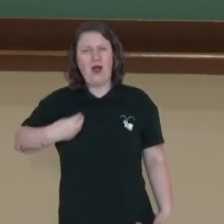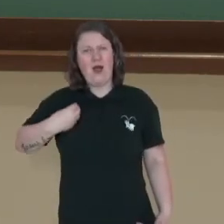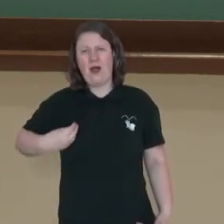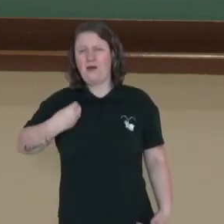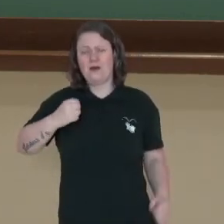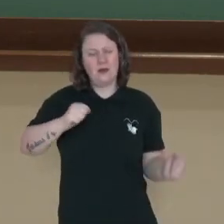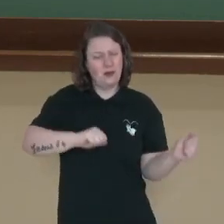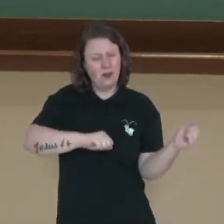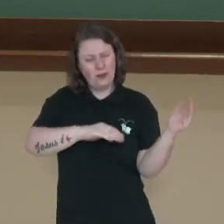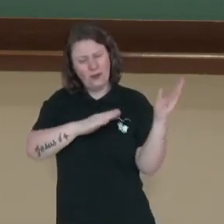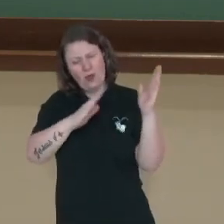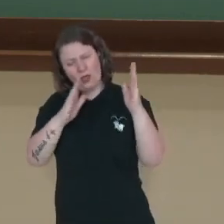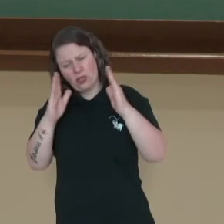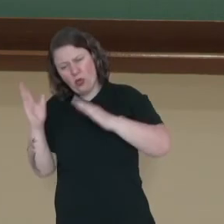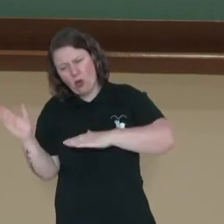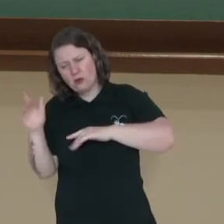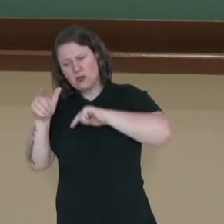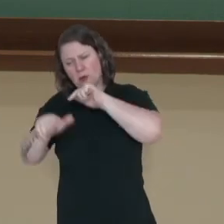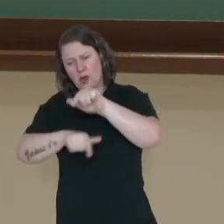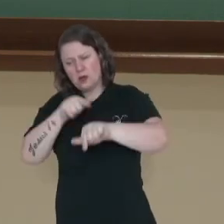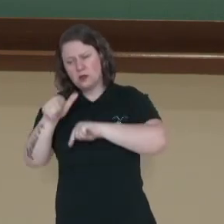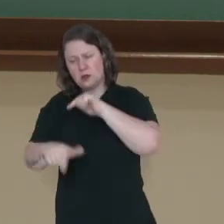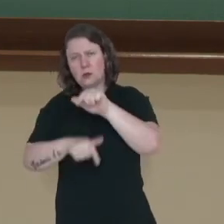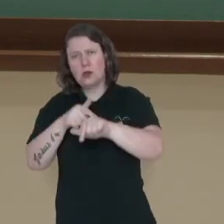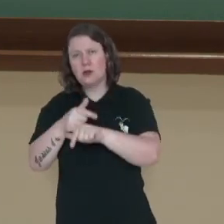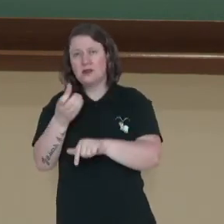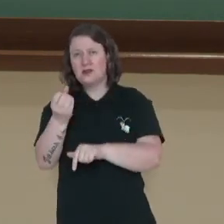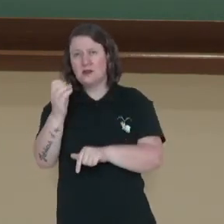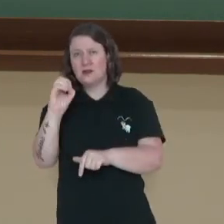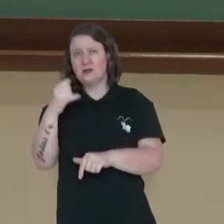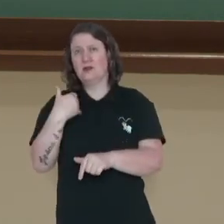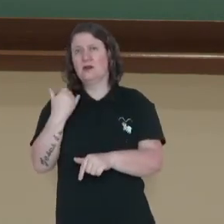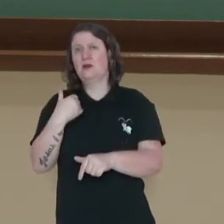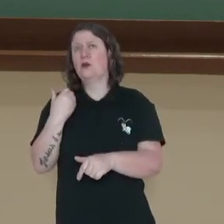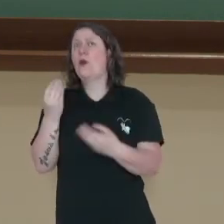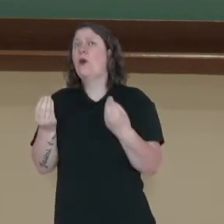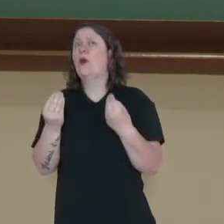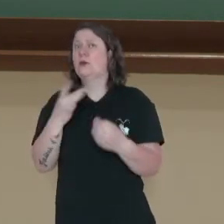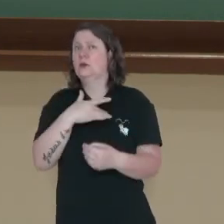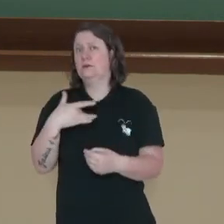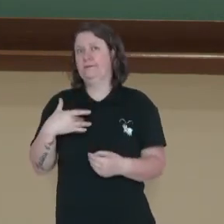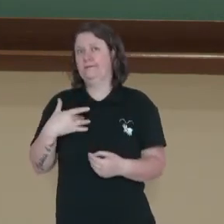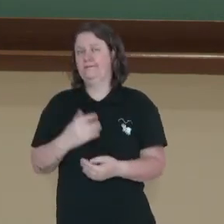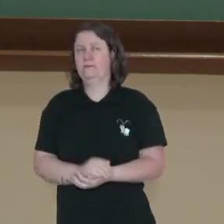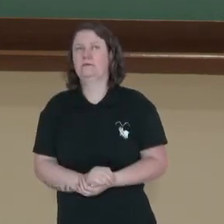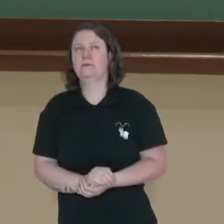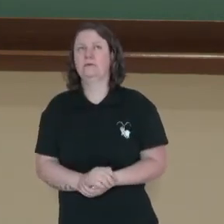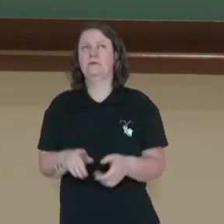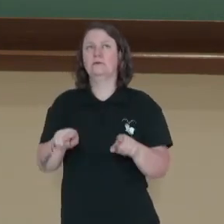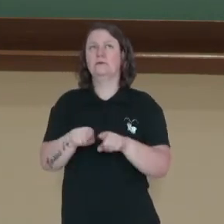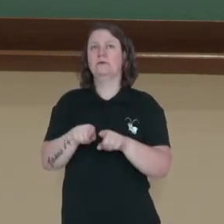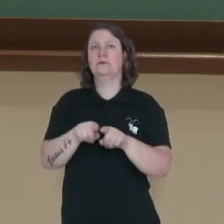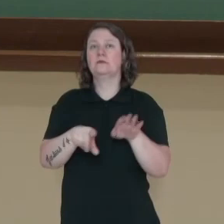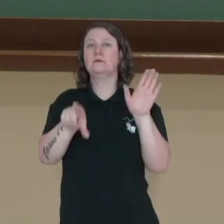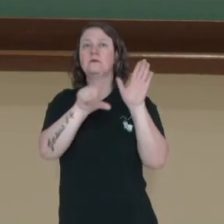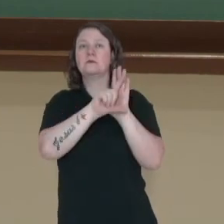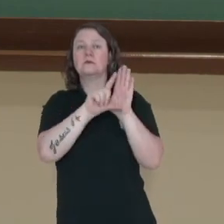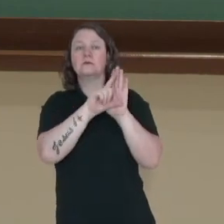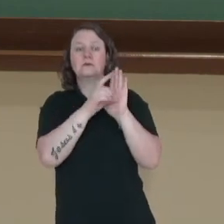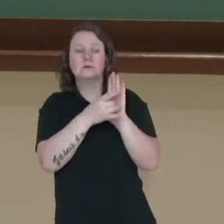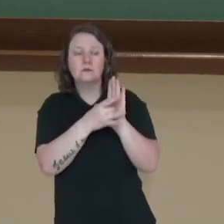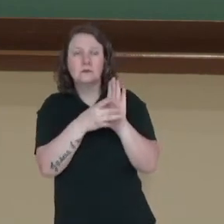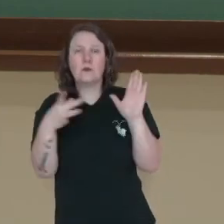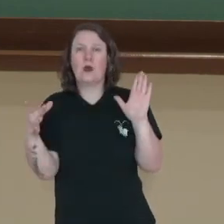como escravo chegava aos 60 anos de idade. E no dia 13 de maio de 1888, a Lei Áurea, assinada pela